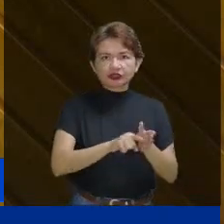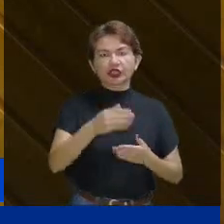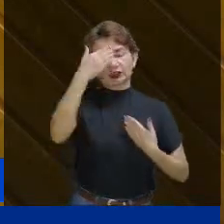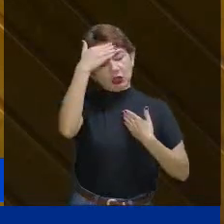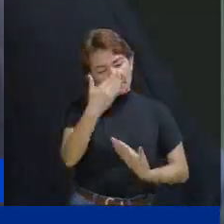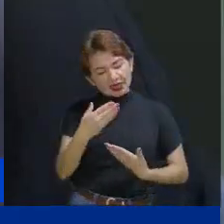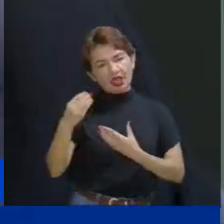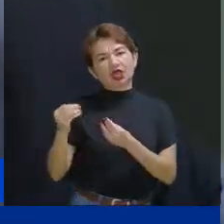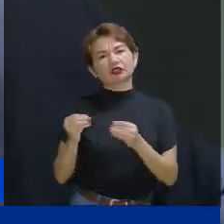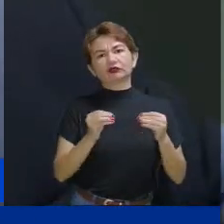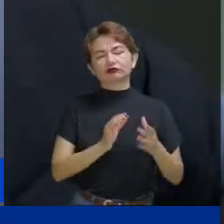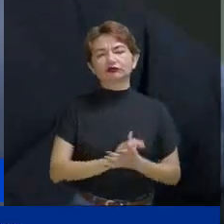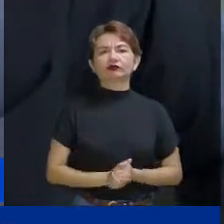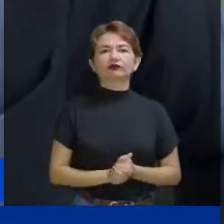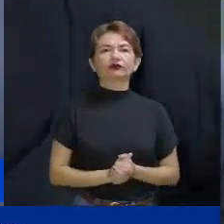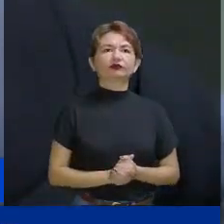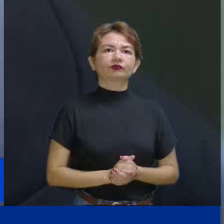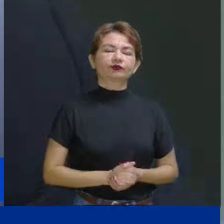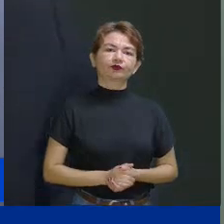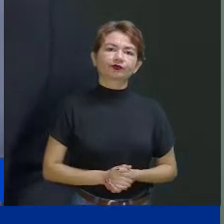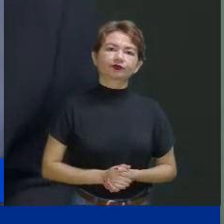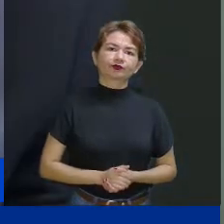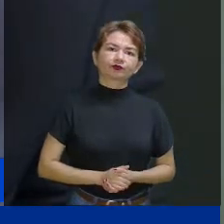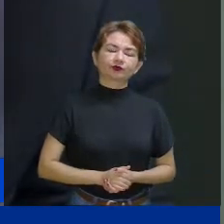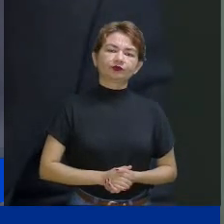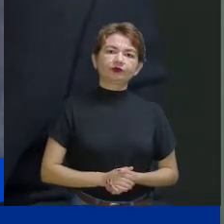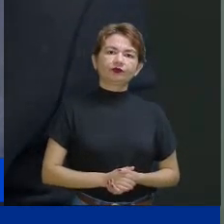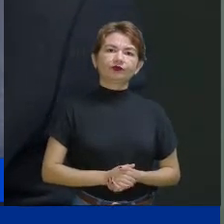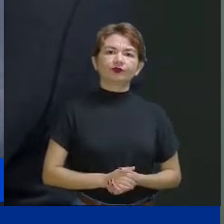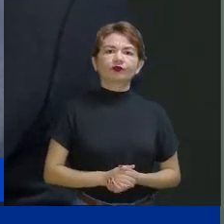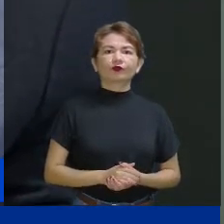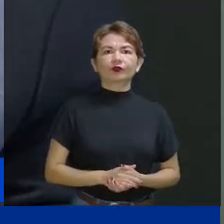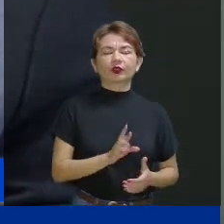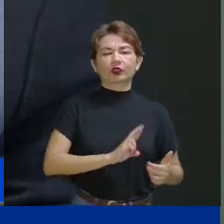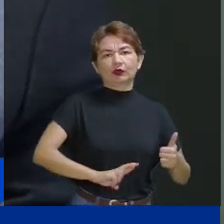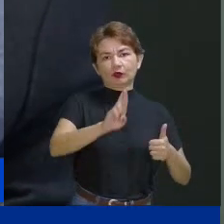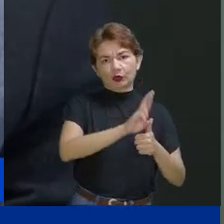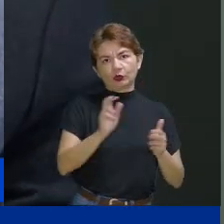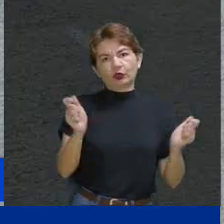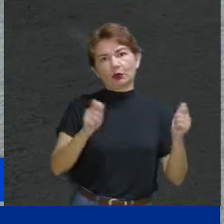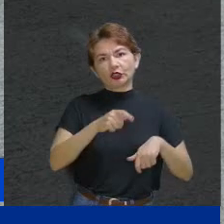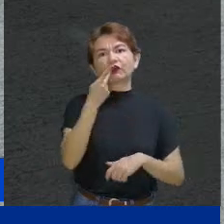devolvo a palavra. Obrigado, doutor Samuel. Senhora procuradora.